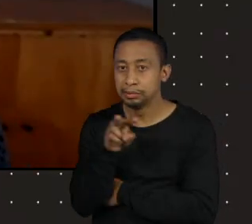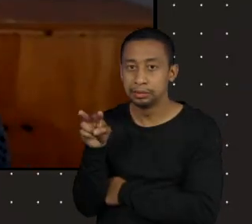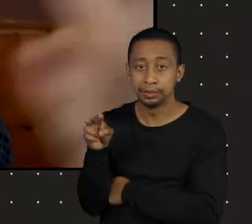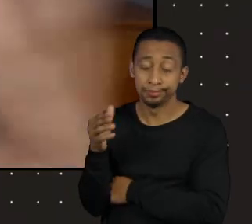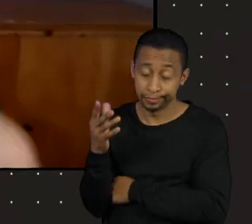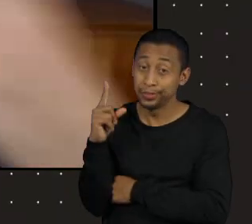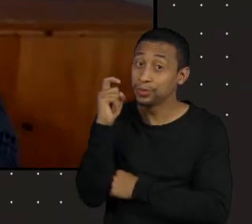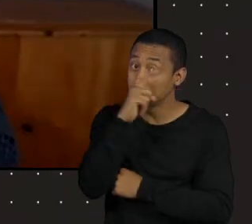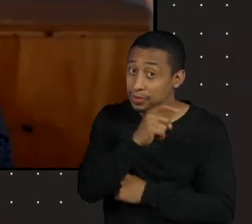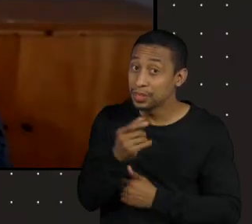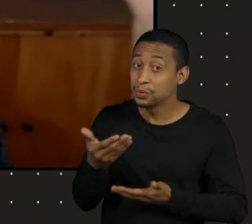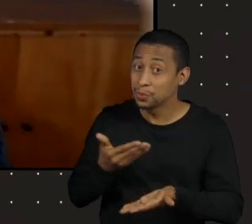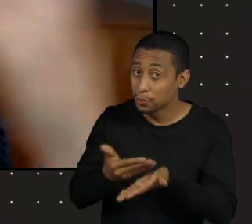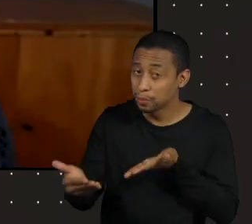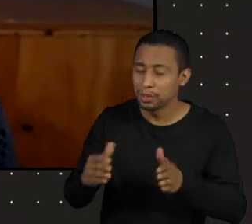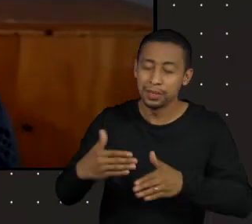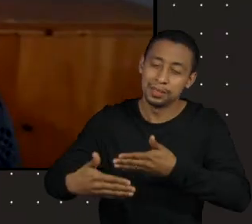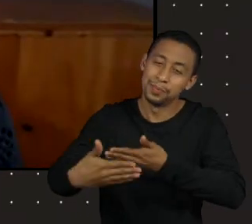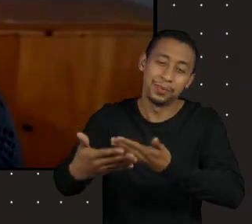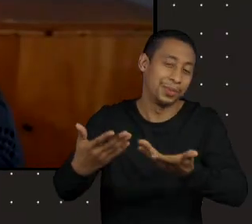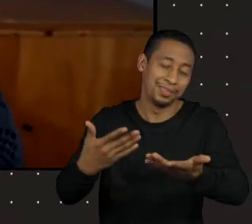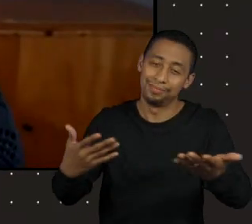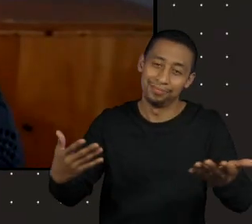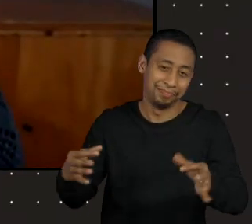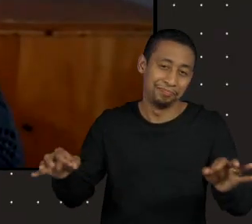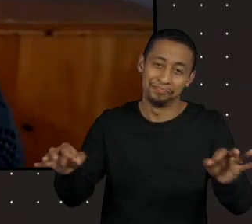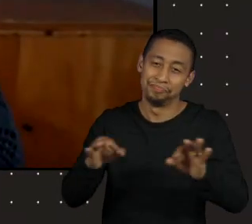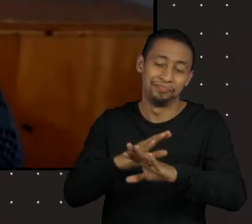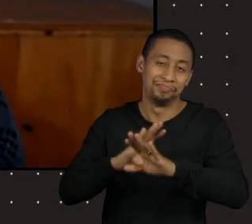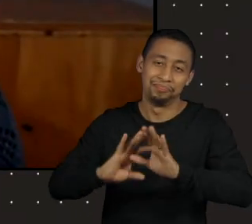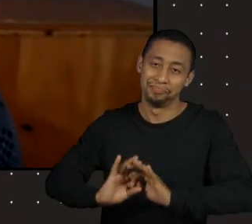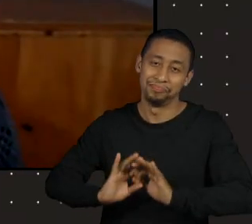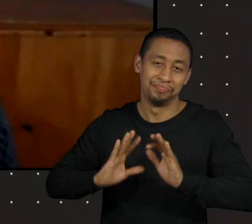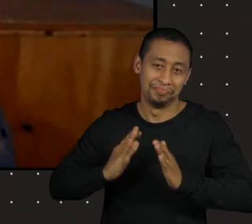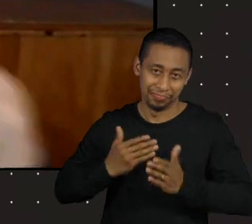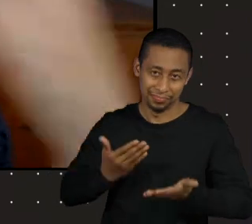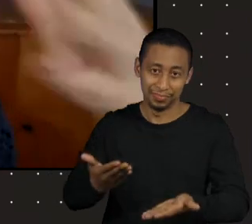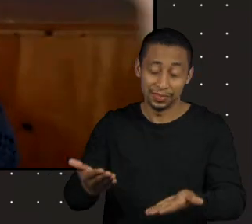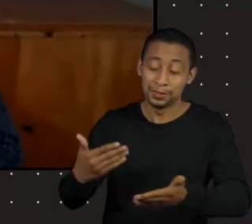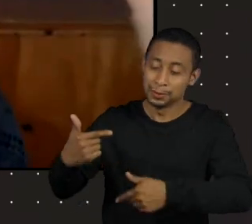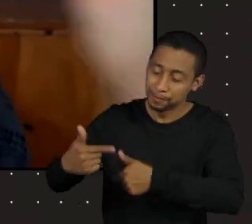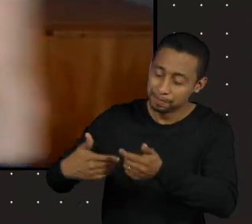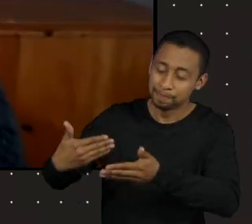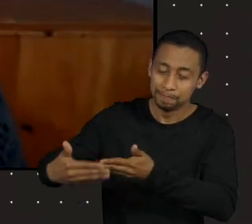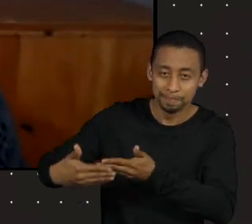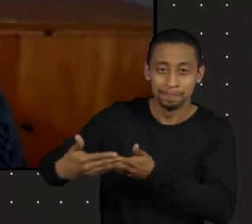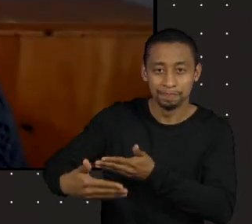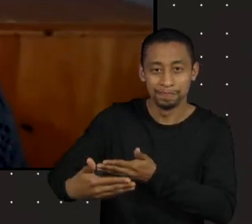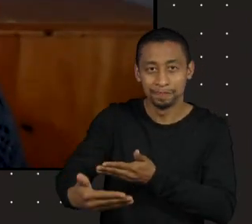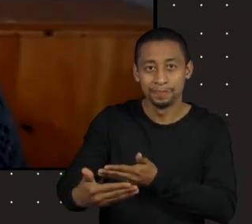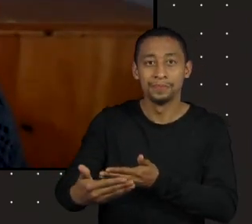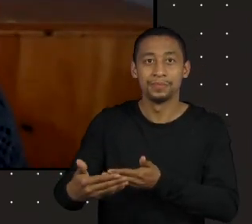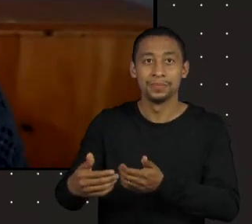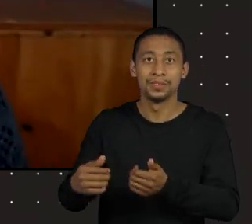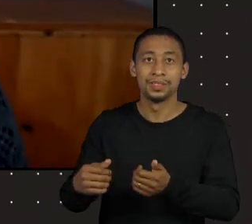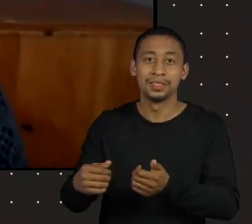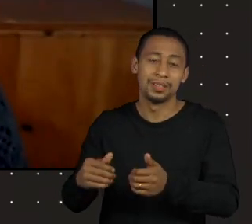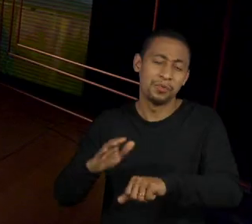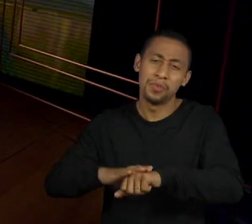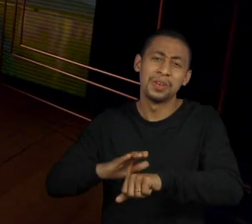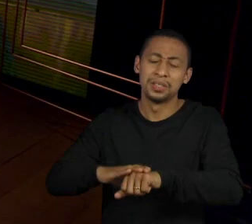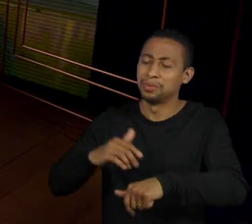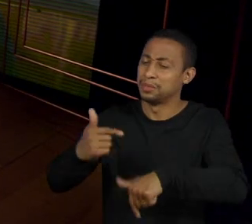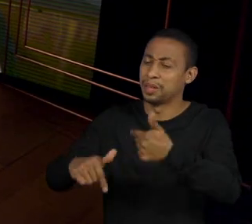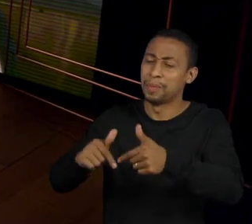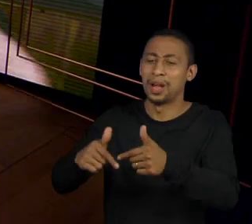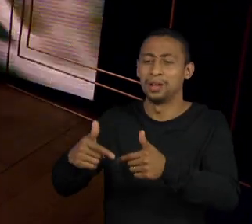esse primeiro momento, mas depois a gente supera. E fui trabalhando, né, fui fazendo outros